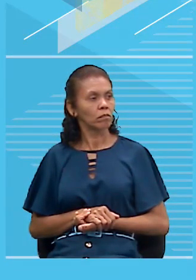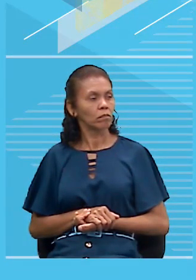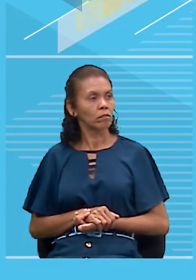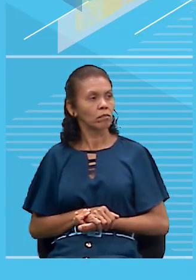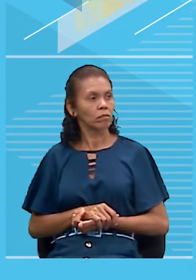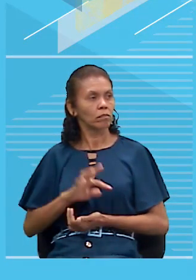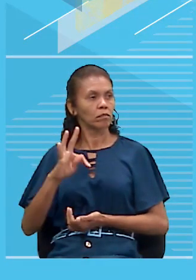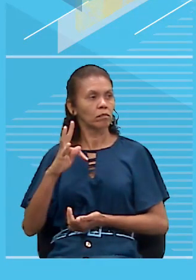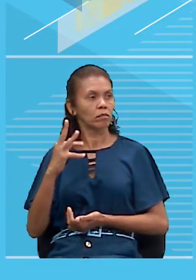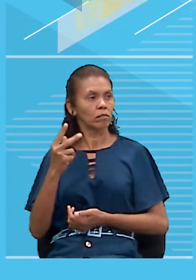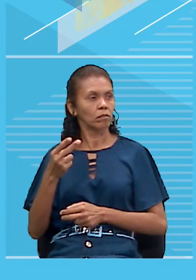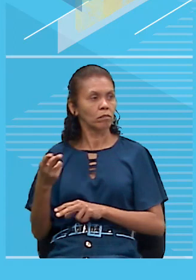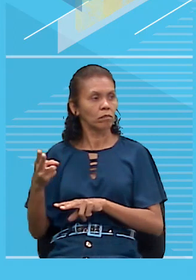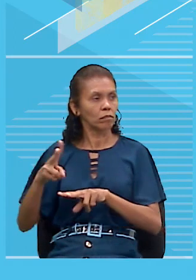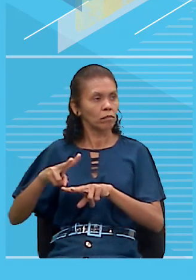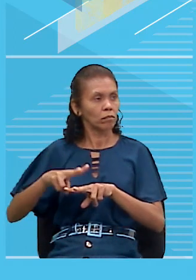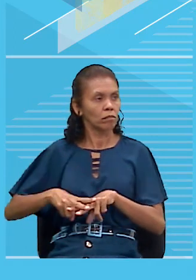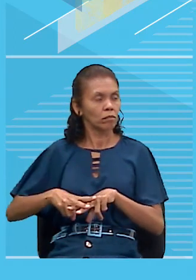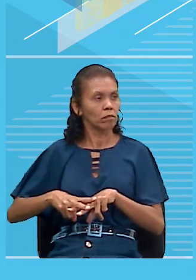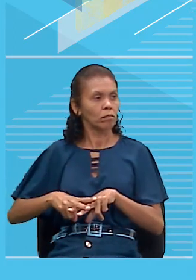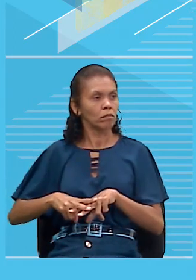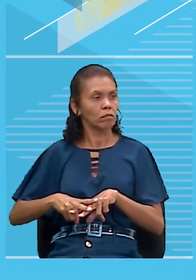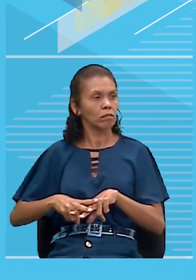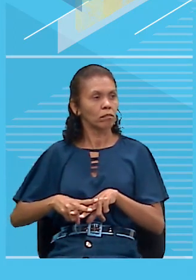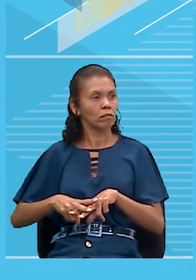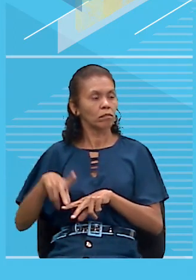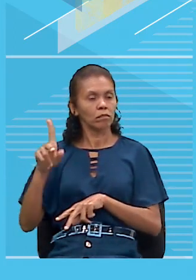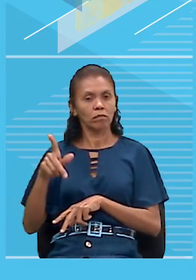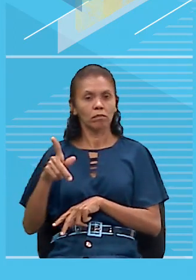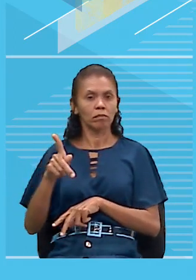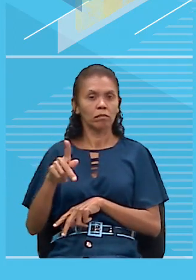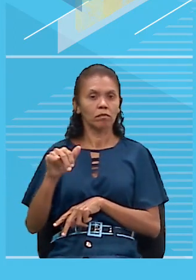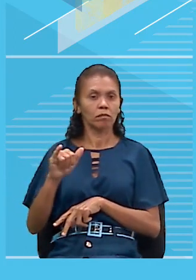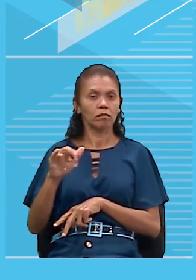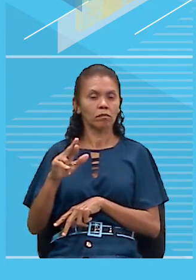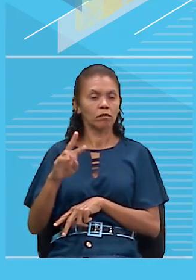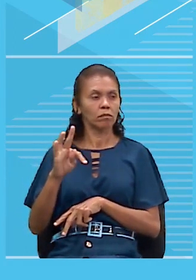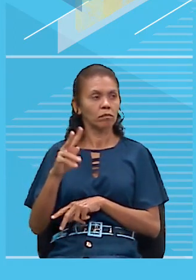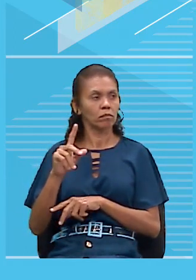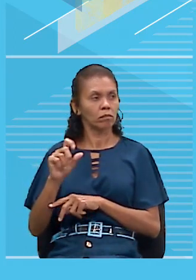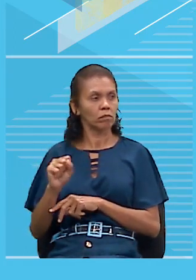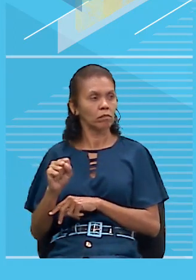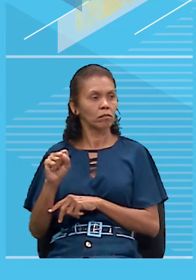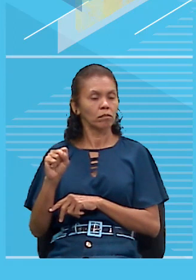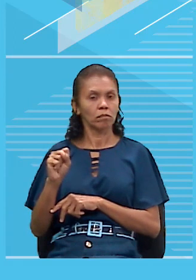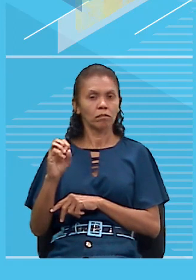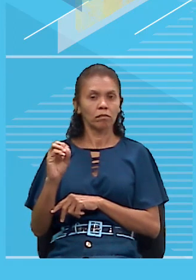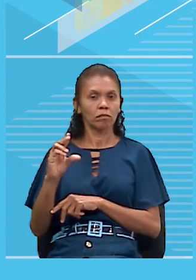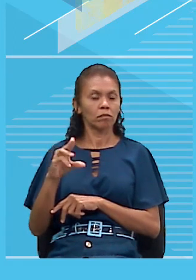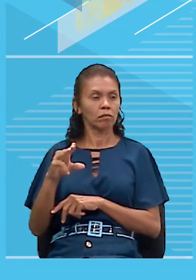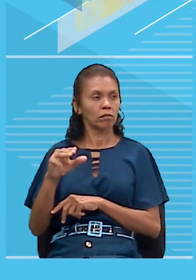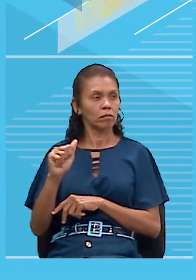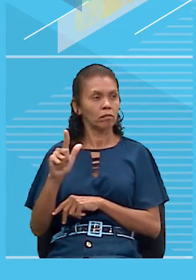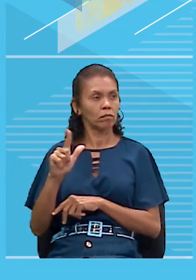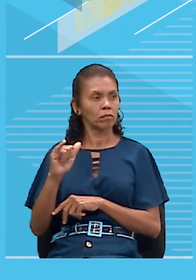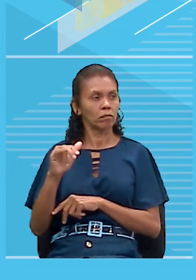todo mundo preso são os piratas são Marianos todo mundo preso aí